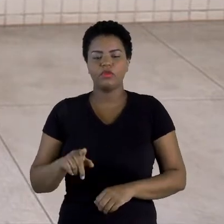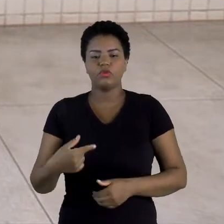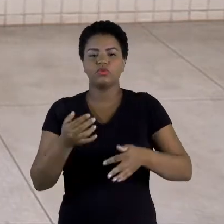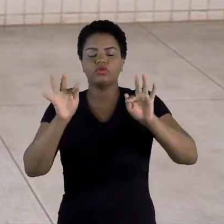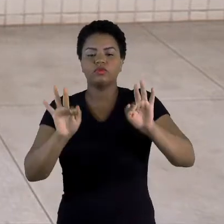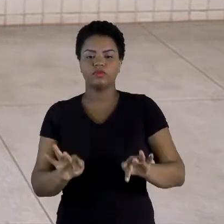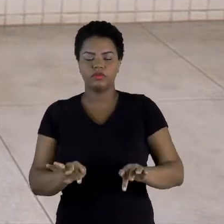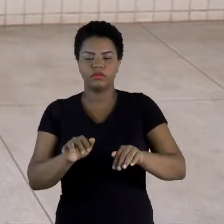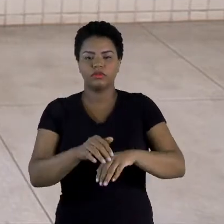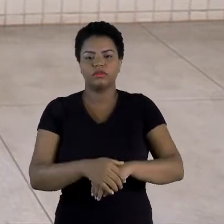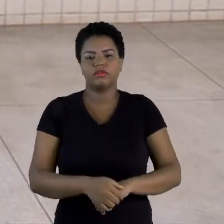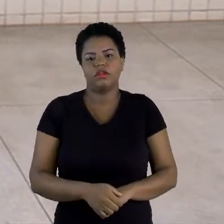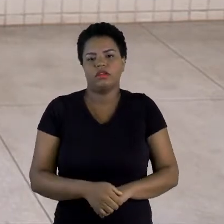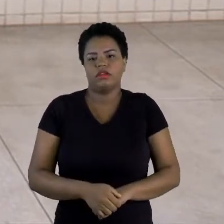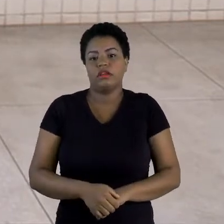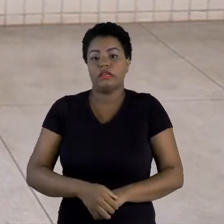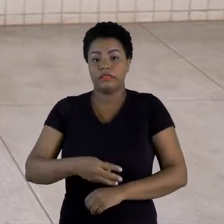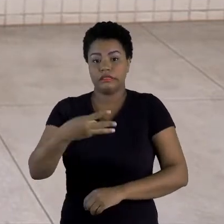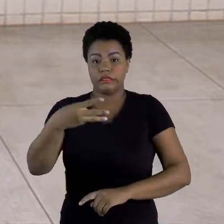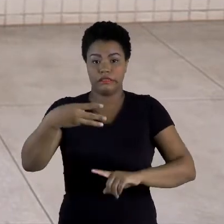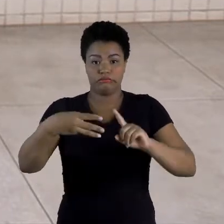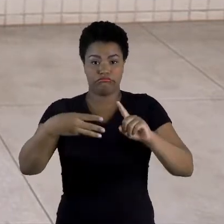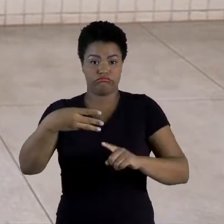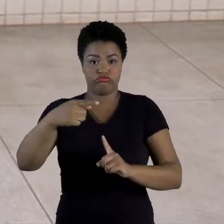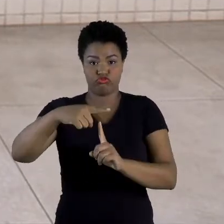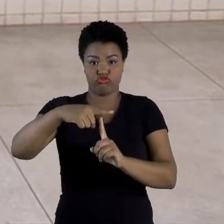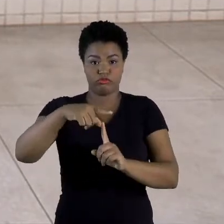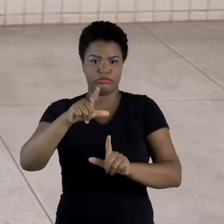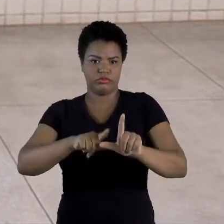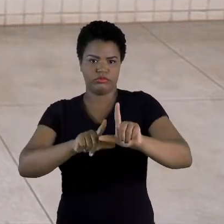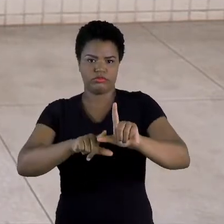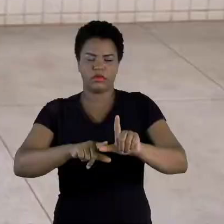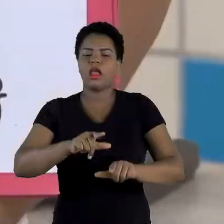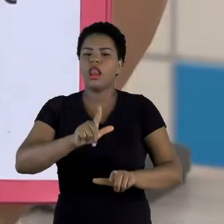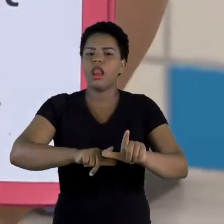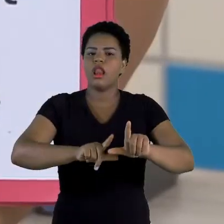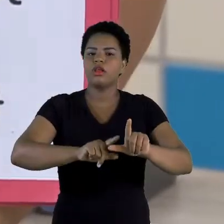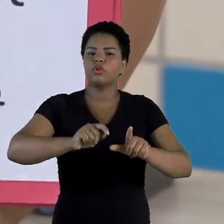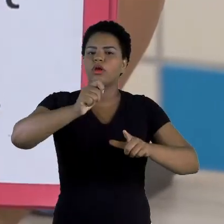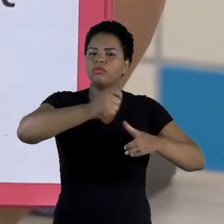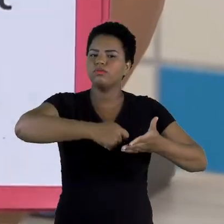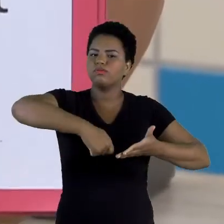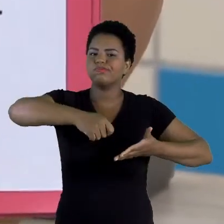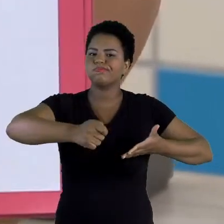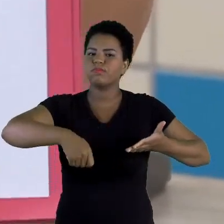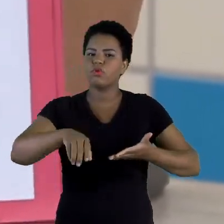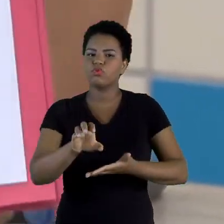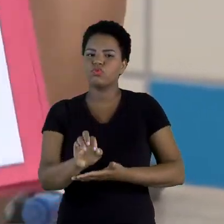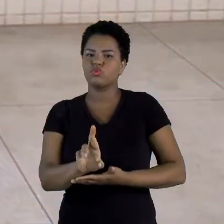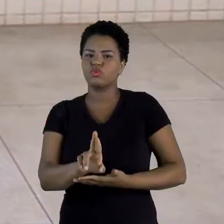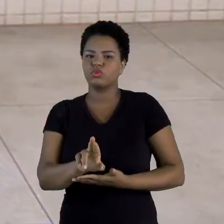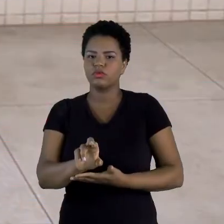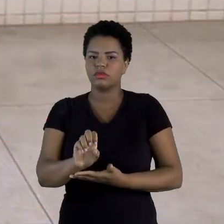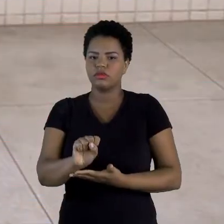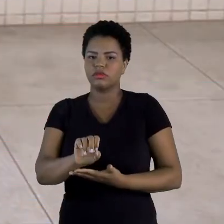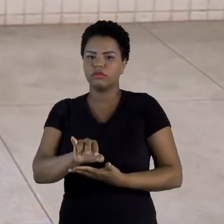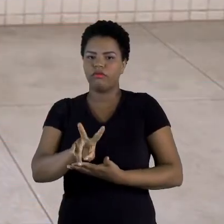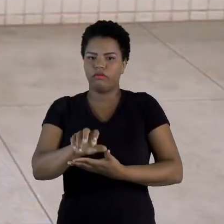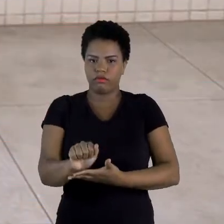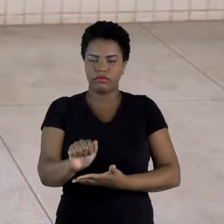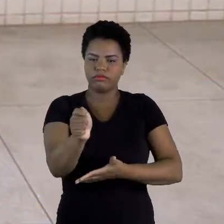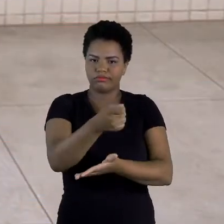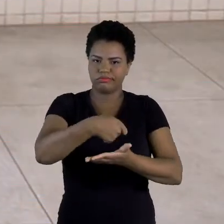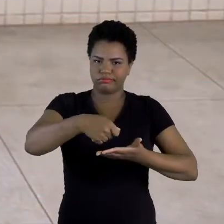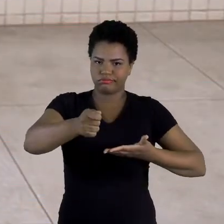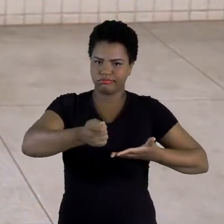falando dos três tipos de letras. Quais? A letra cursiva, que é a letra que nós escrevemos à mão. Nós falamos